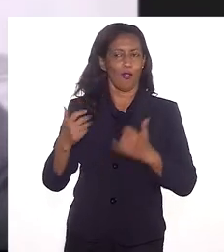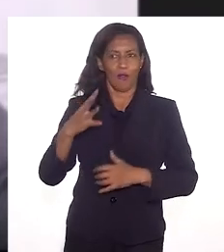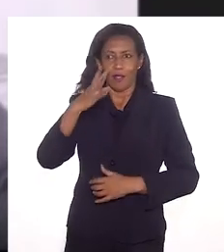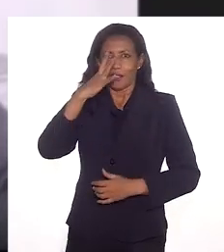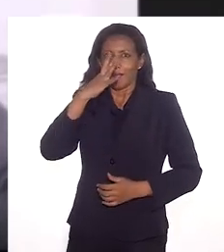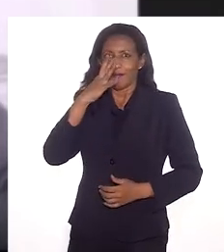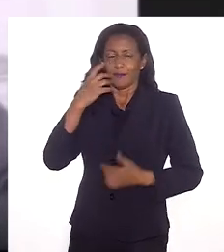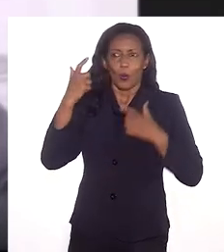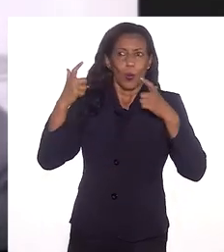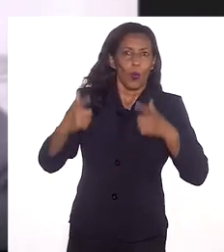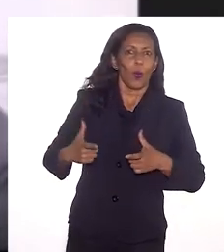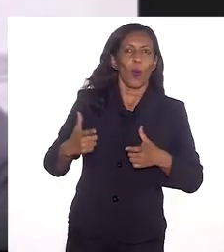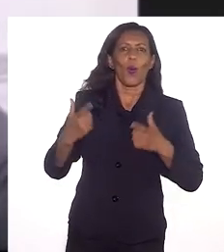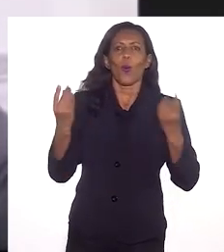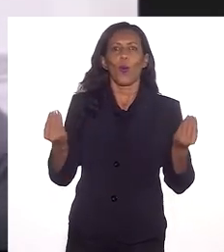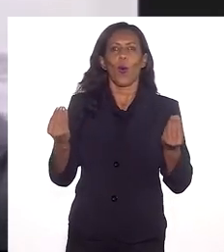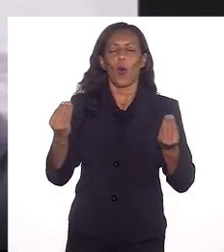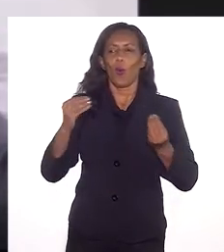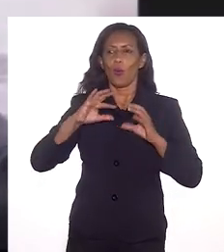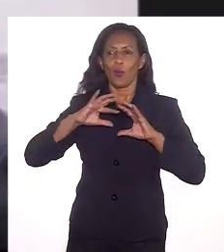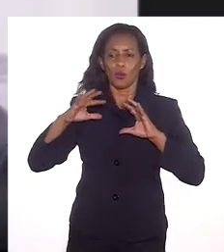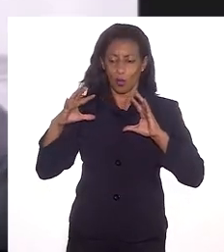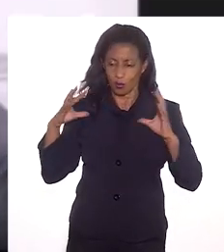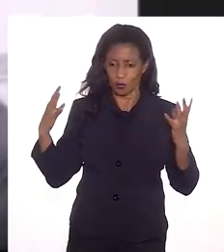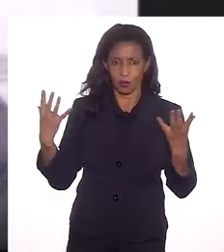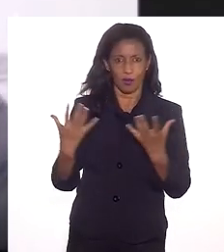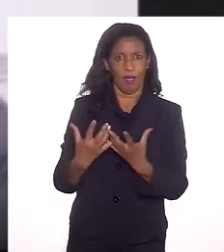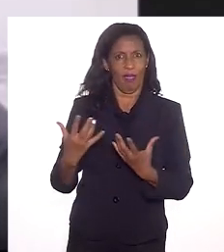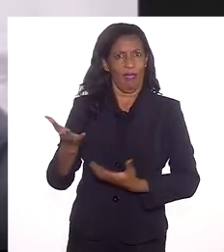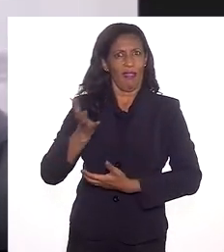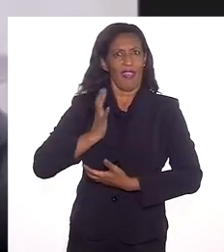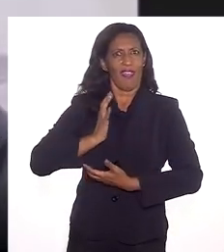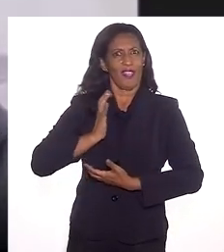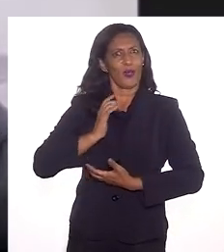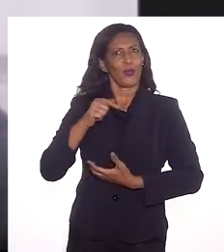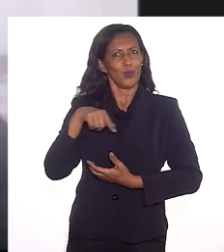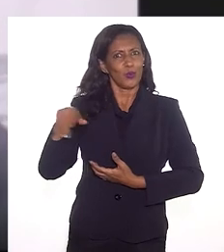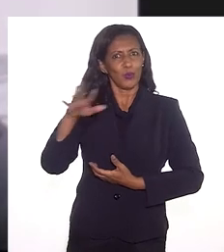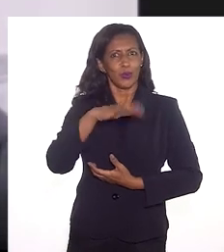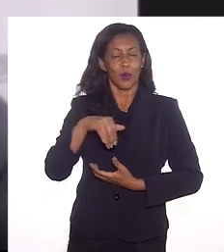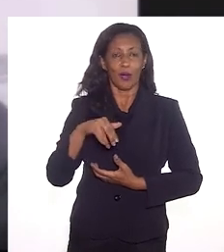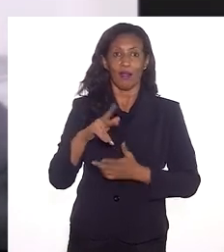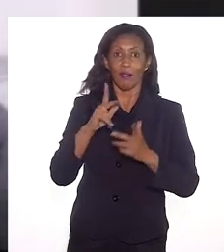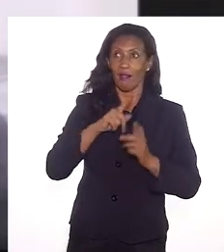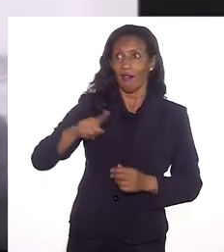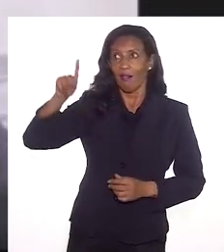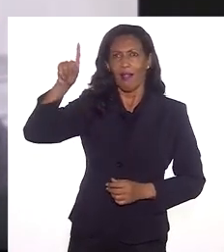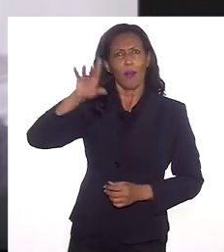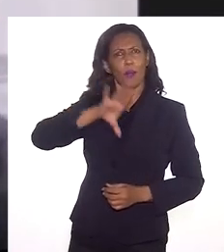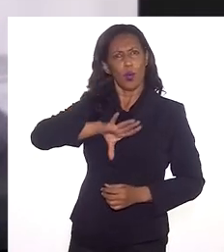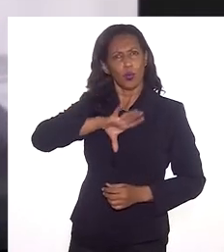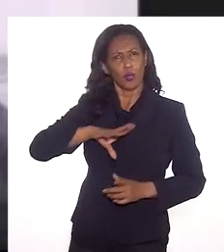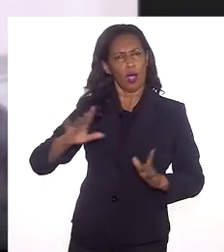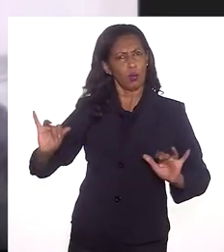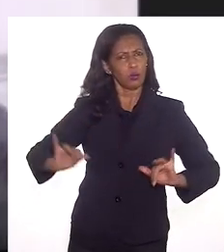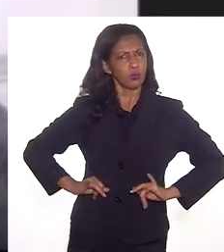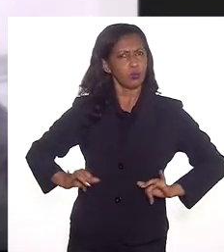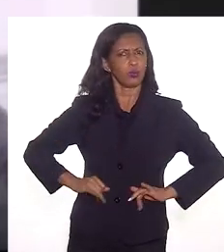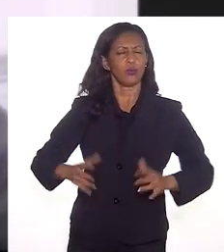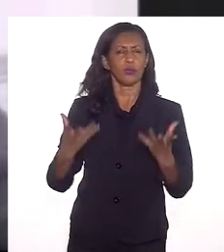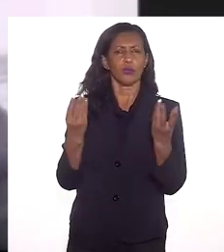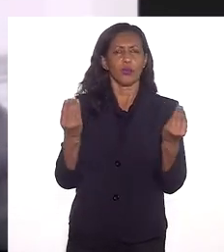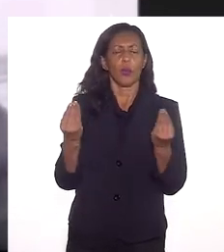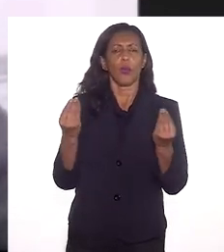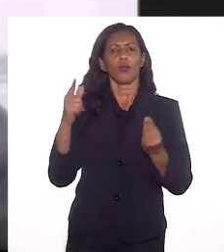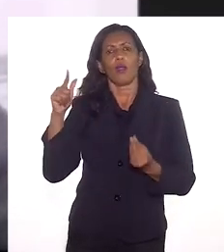ele já ficou super bem impressionado com como o nosso ecossistema é rico e foi que você falou assim Portugal que sofreu muito